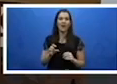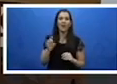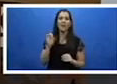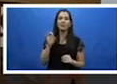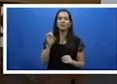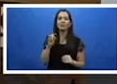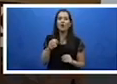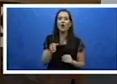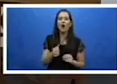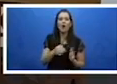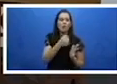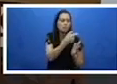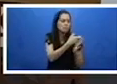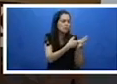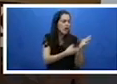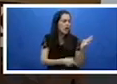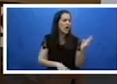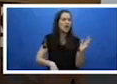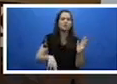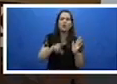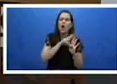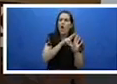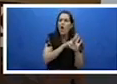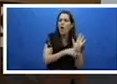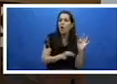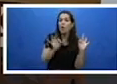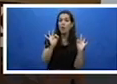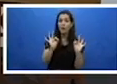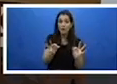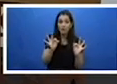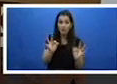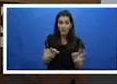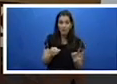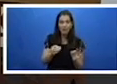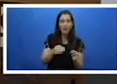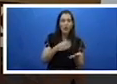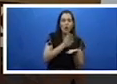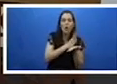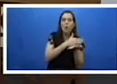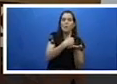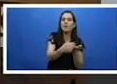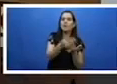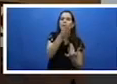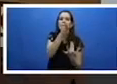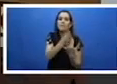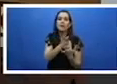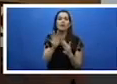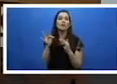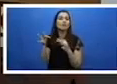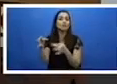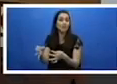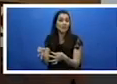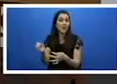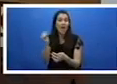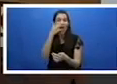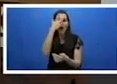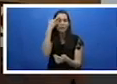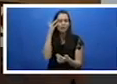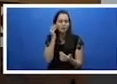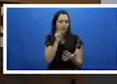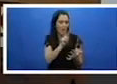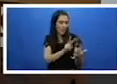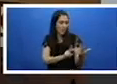sua produção seguiu as regrinhas corretamente, com começo, meio e fim, quem for ler